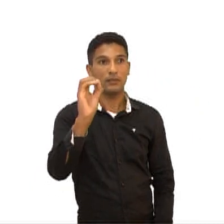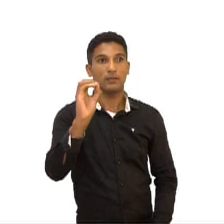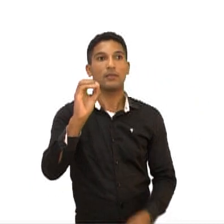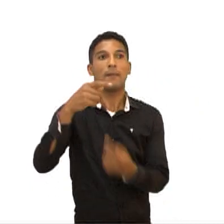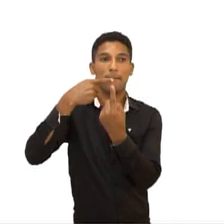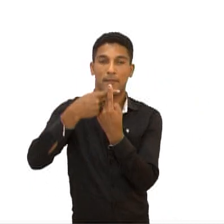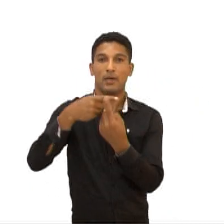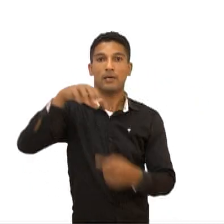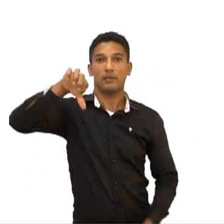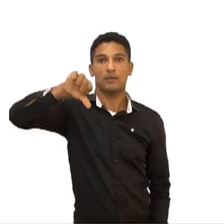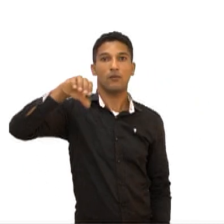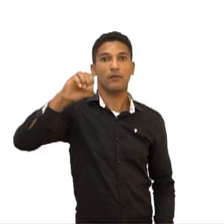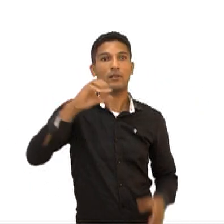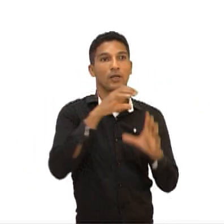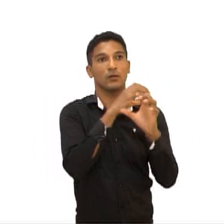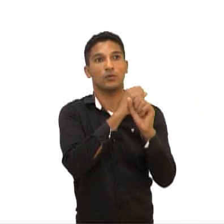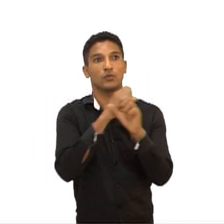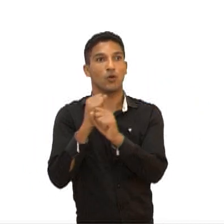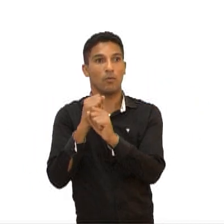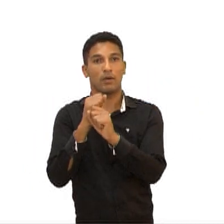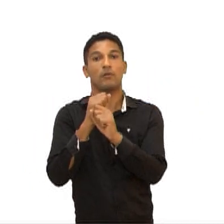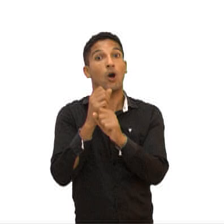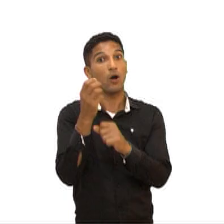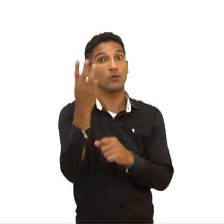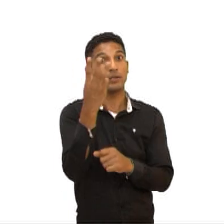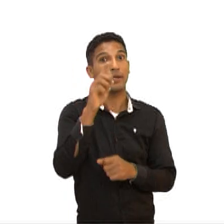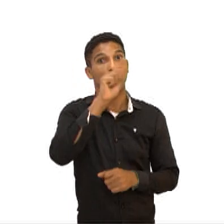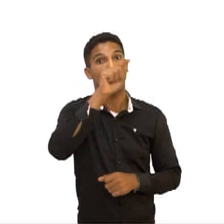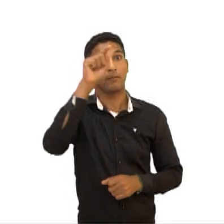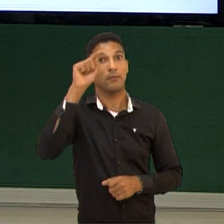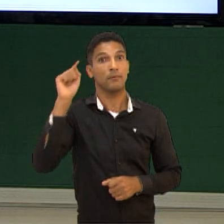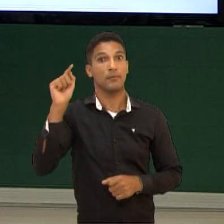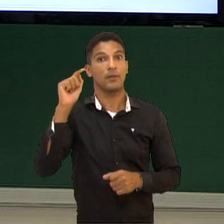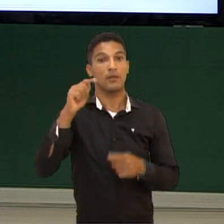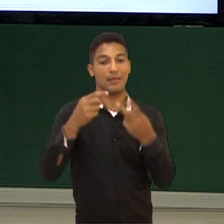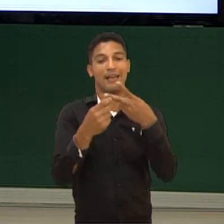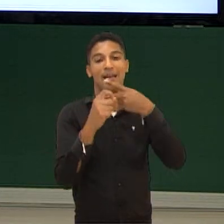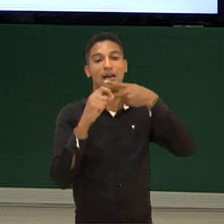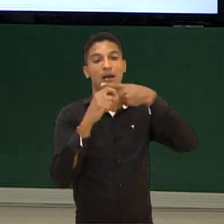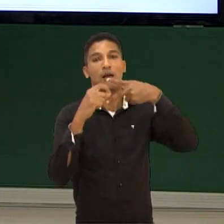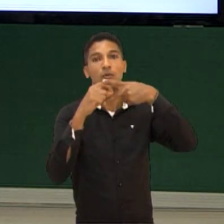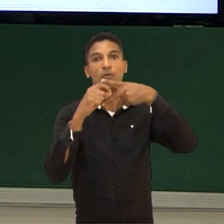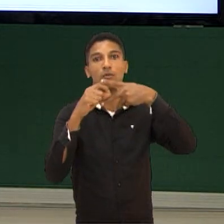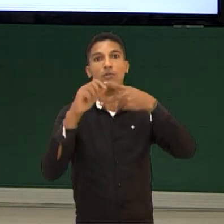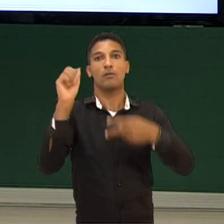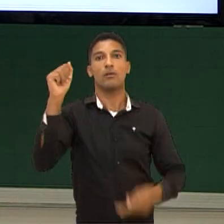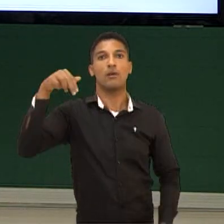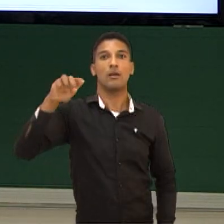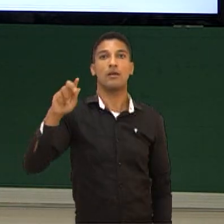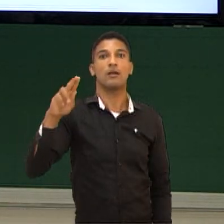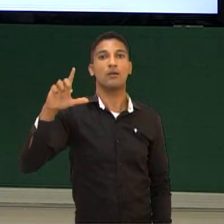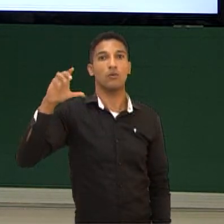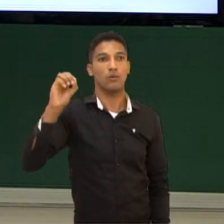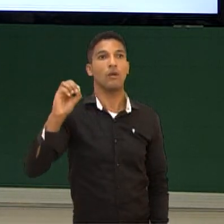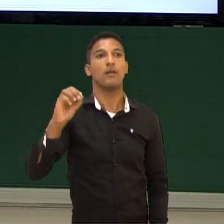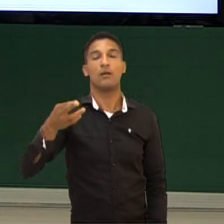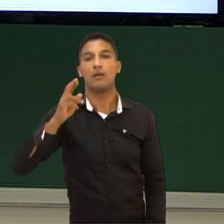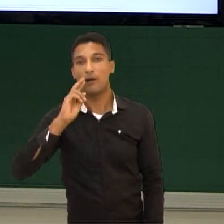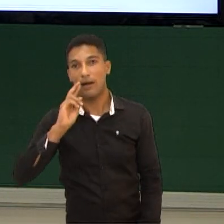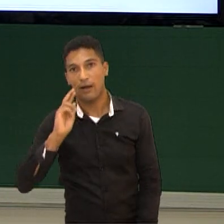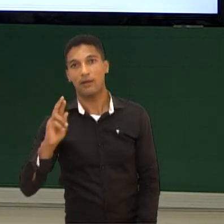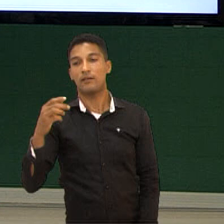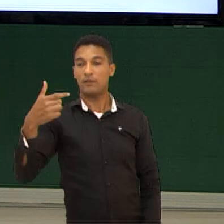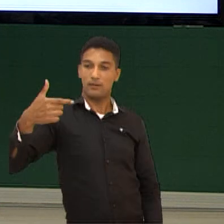graus mais 90 graus, que são esses 3 ângulos já conhecidos, que nos resultou em